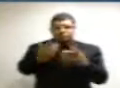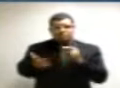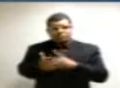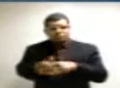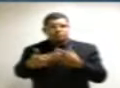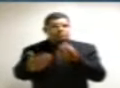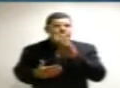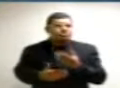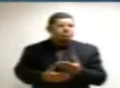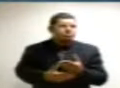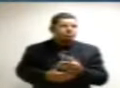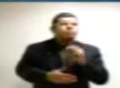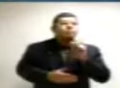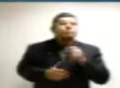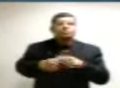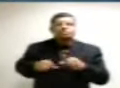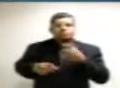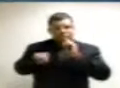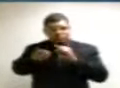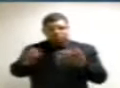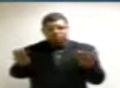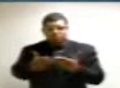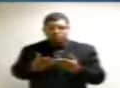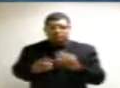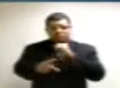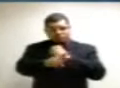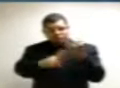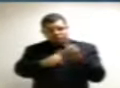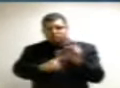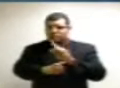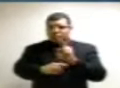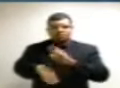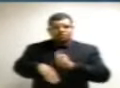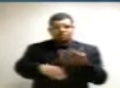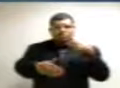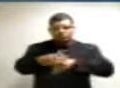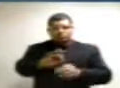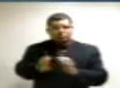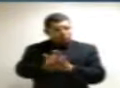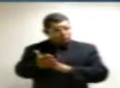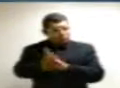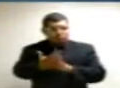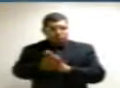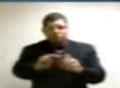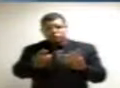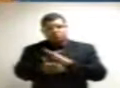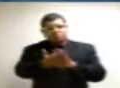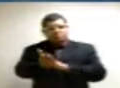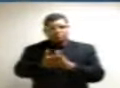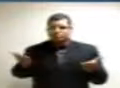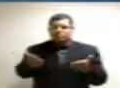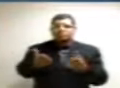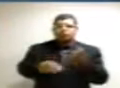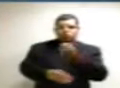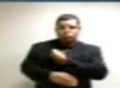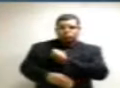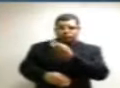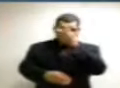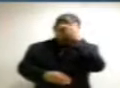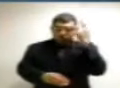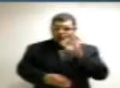Amazonas. O que está em debate hoje para a sociedade não é mais o fundamento jurídico ou não, de aumento ou não do